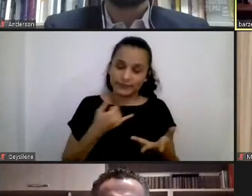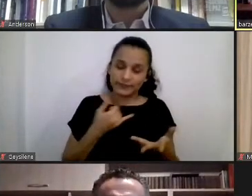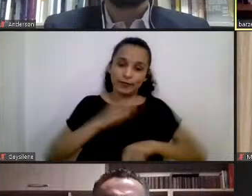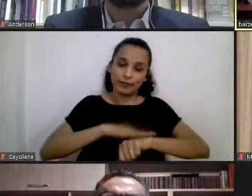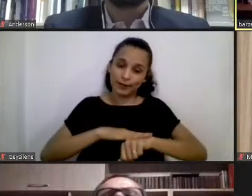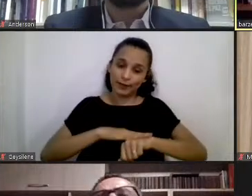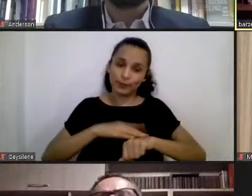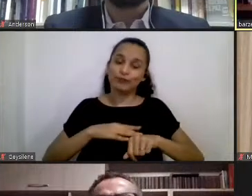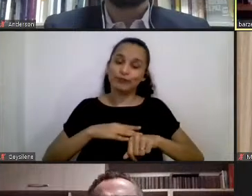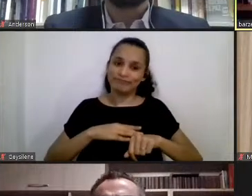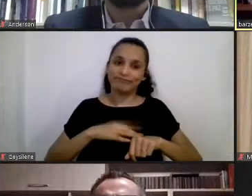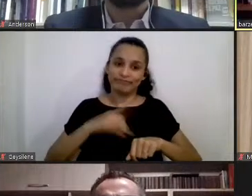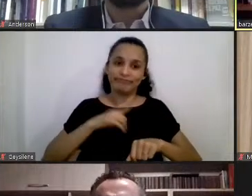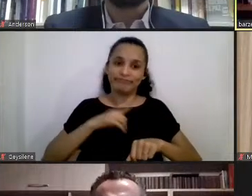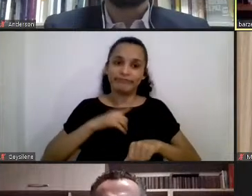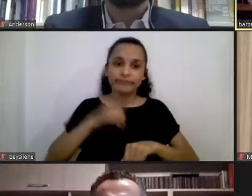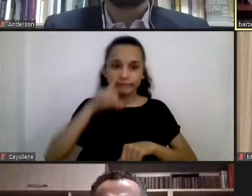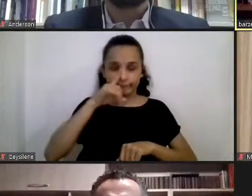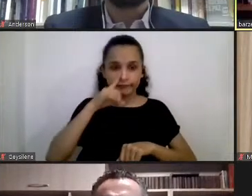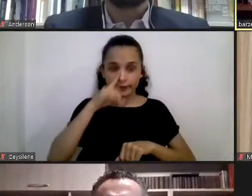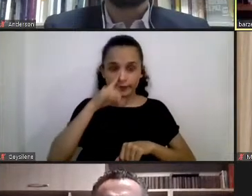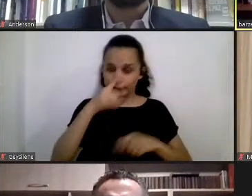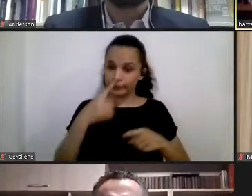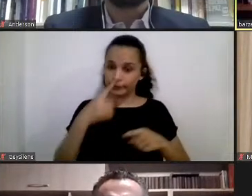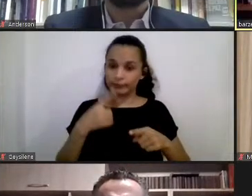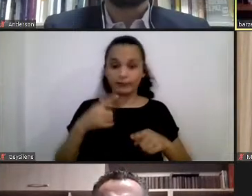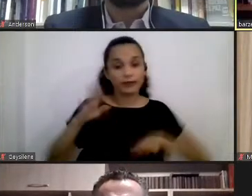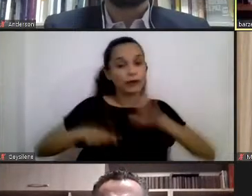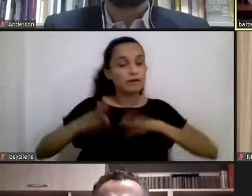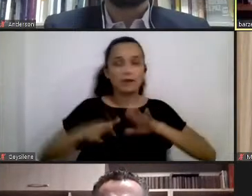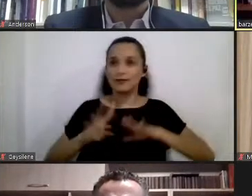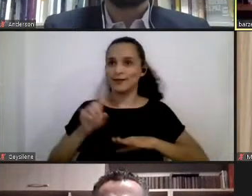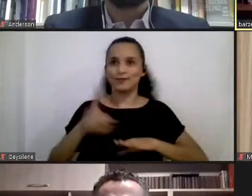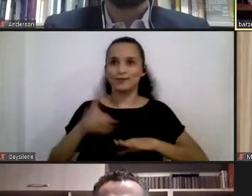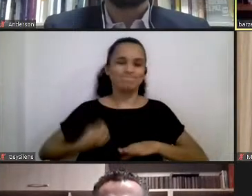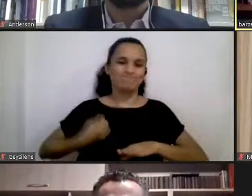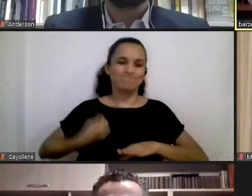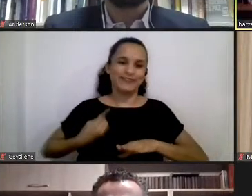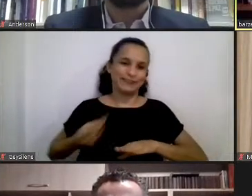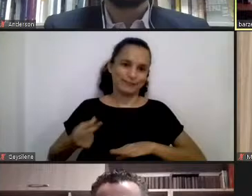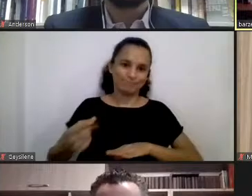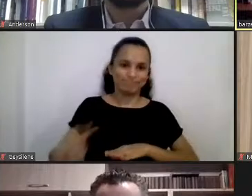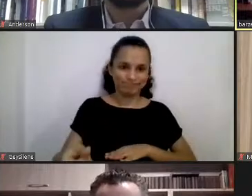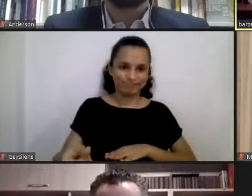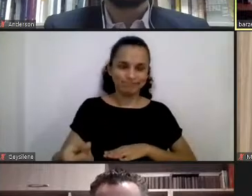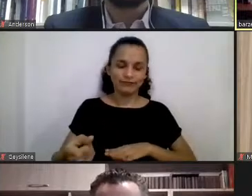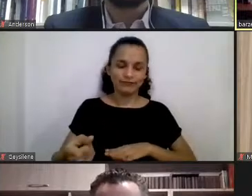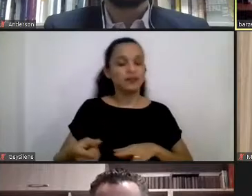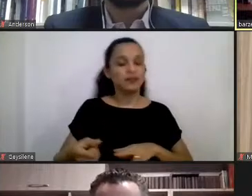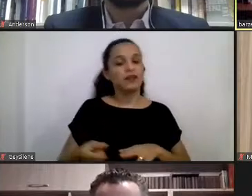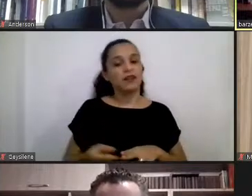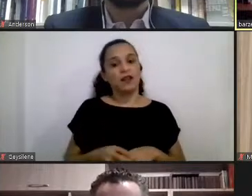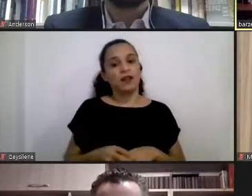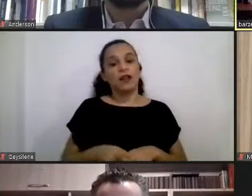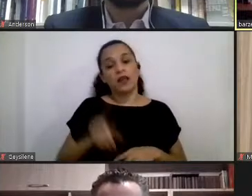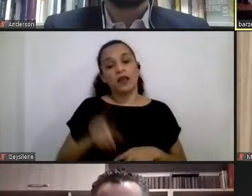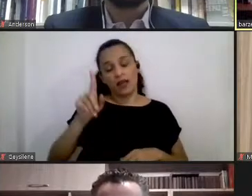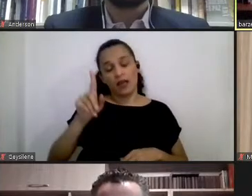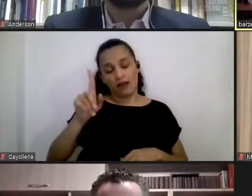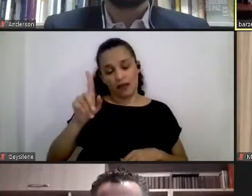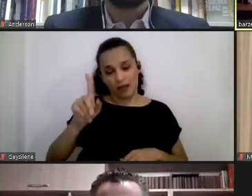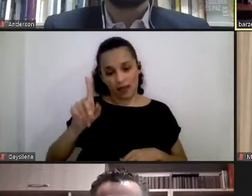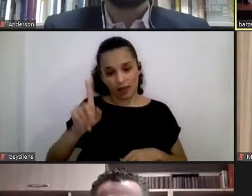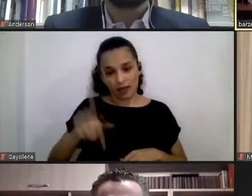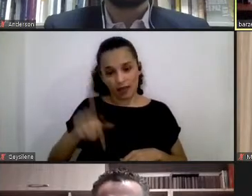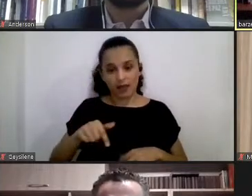ameaçadas, correm até risco de não sobreviverem. Tudo isso é tentador para se